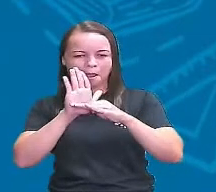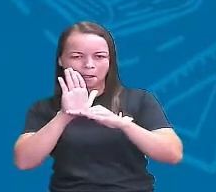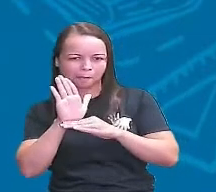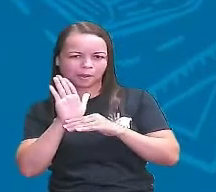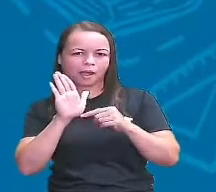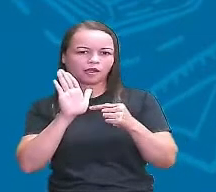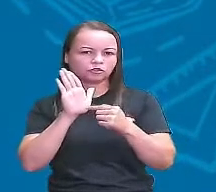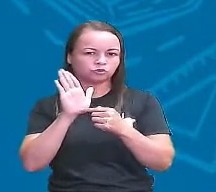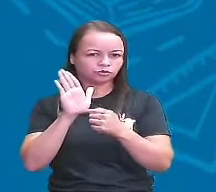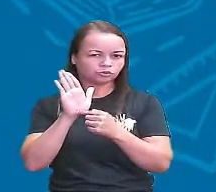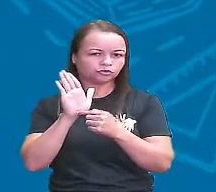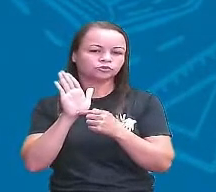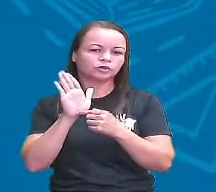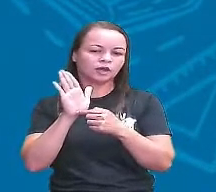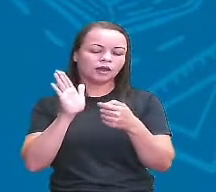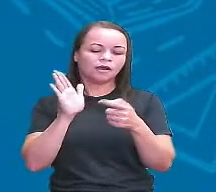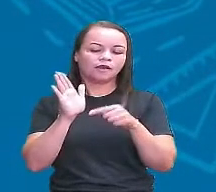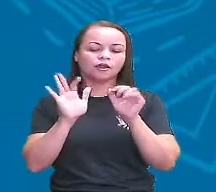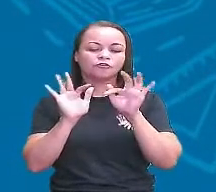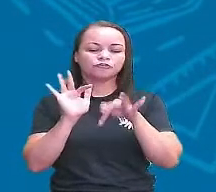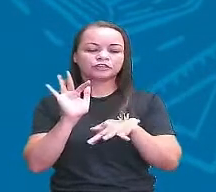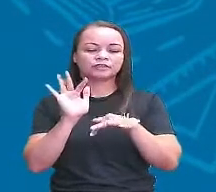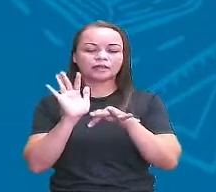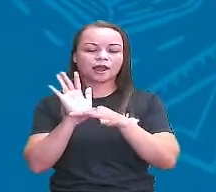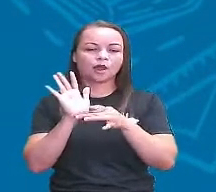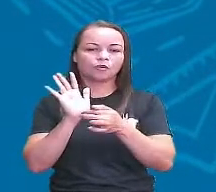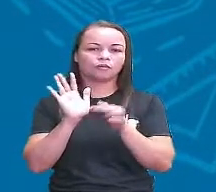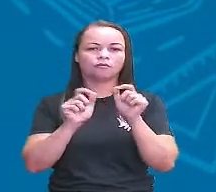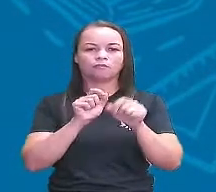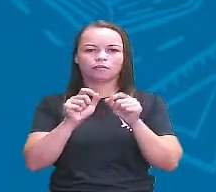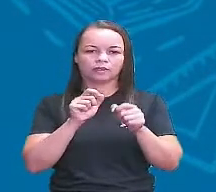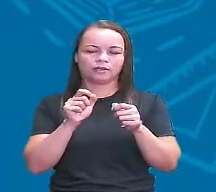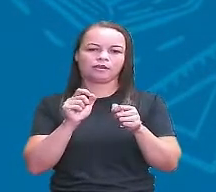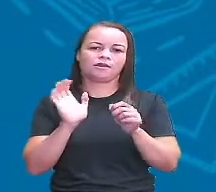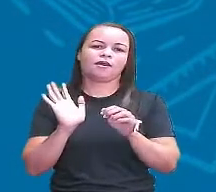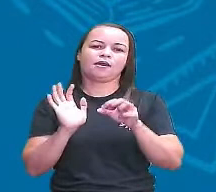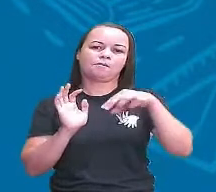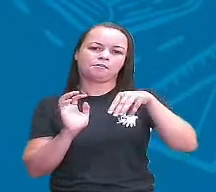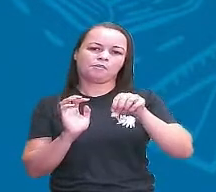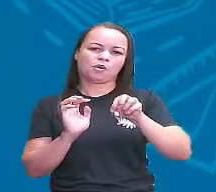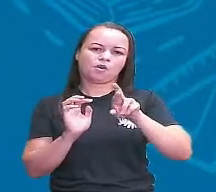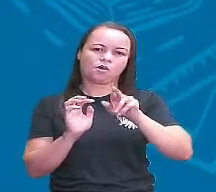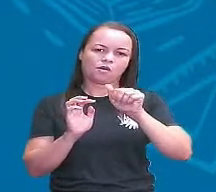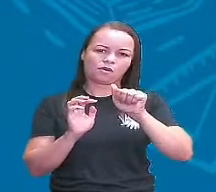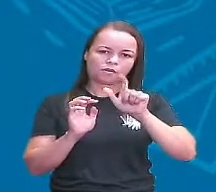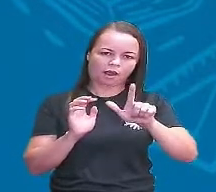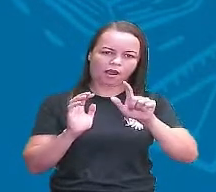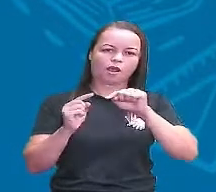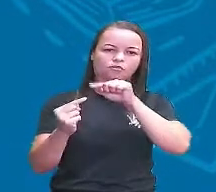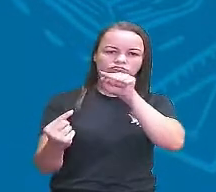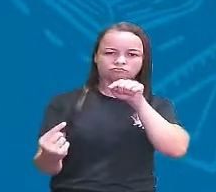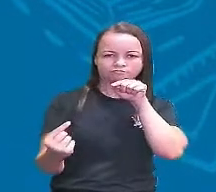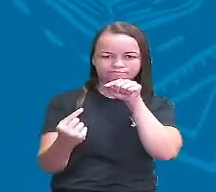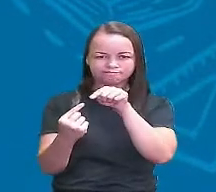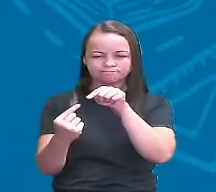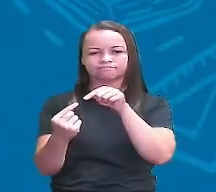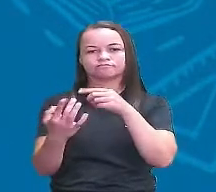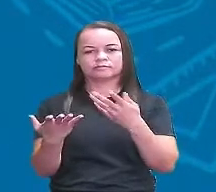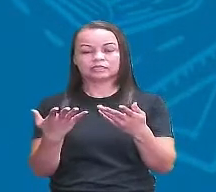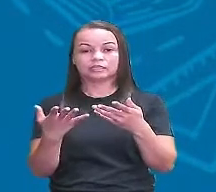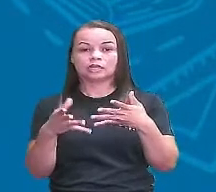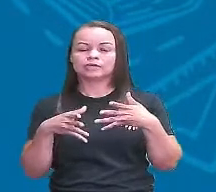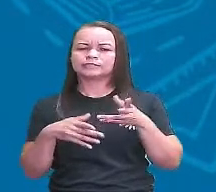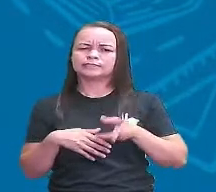Aí, no final, vocês estão vendo que tem a moral da história. Então, todas as fábulas